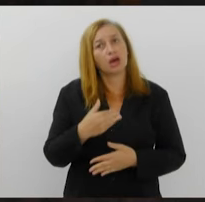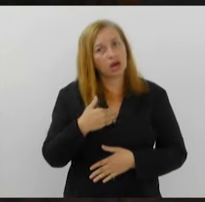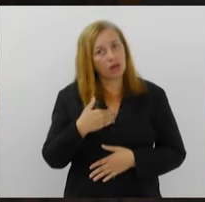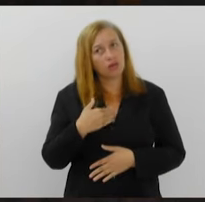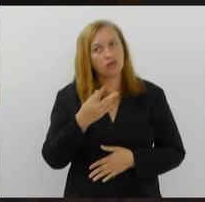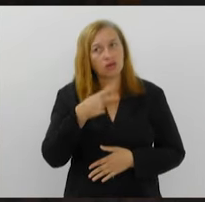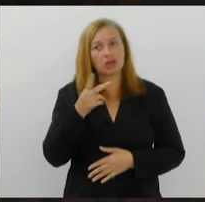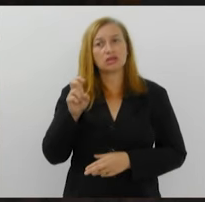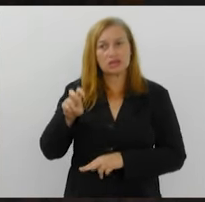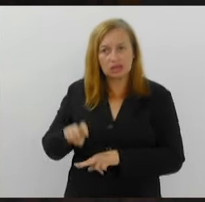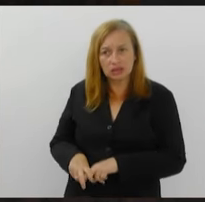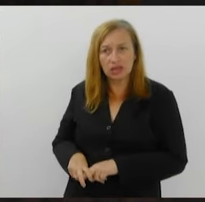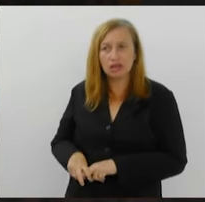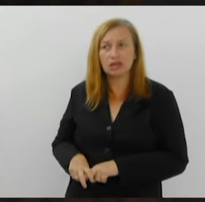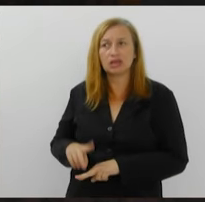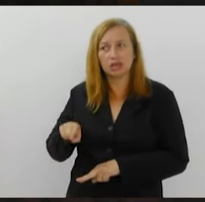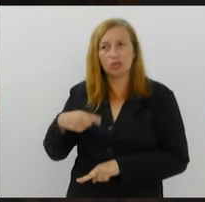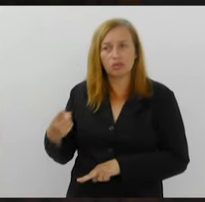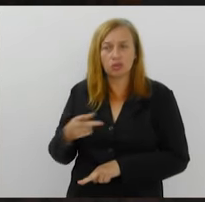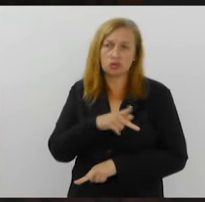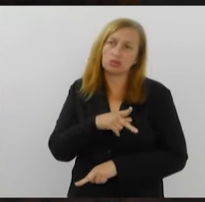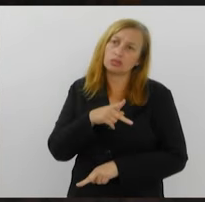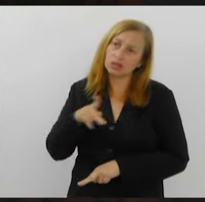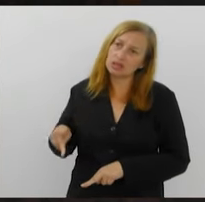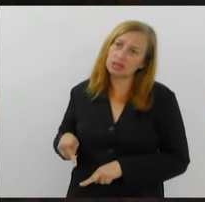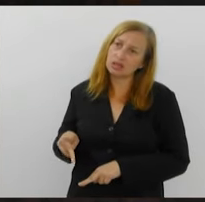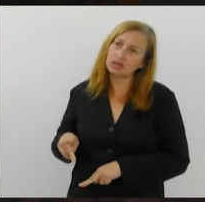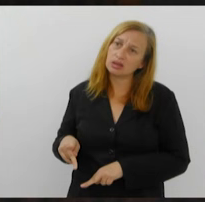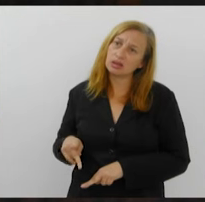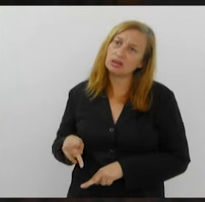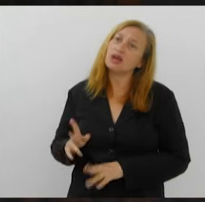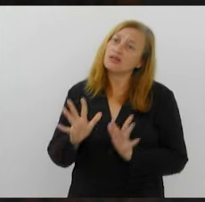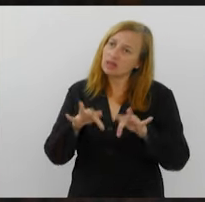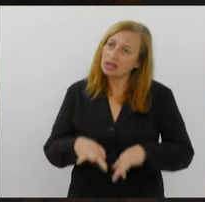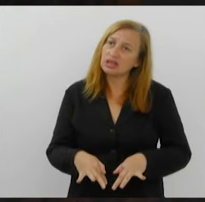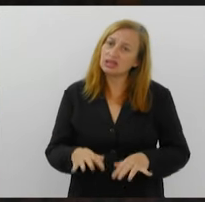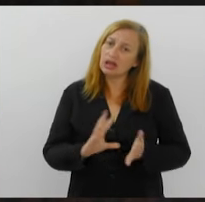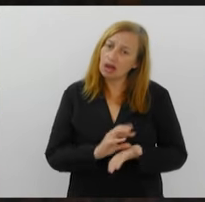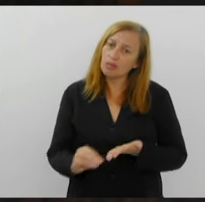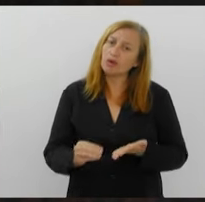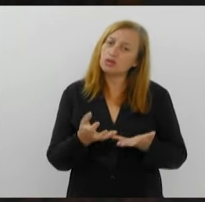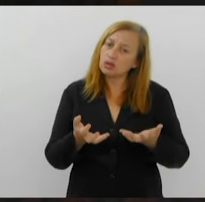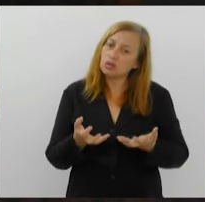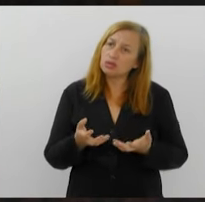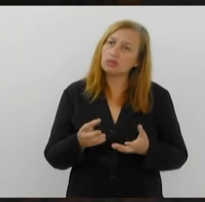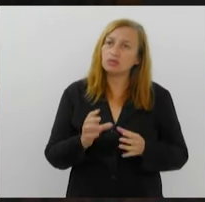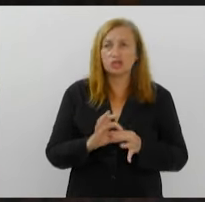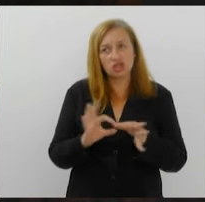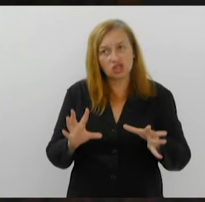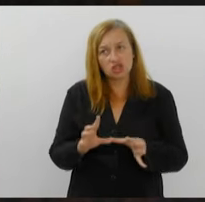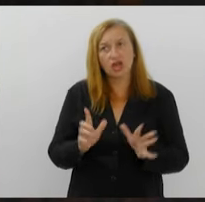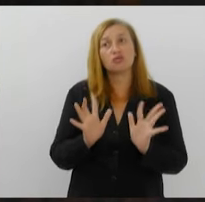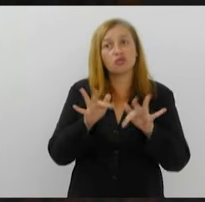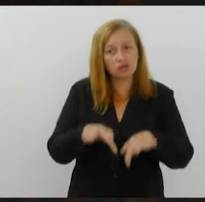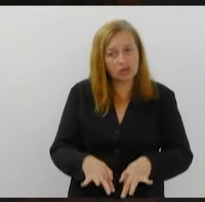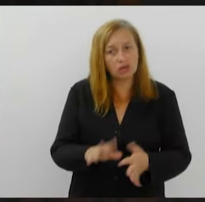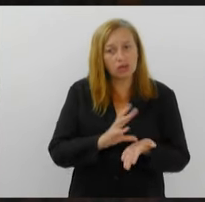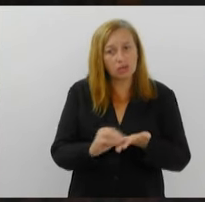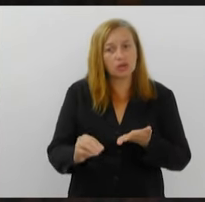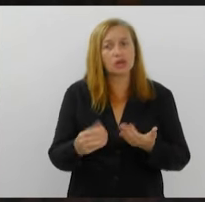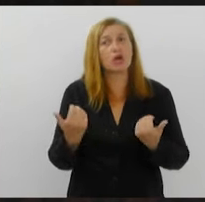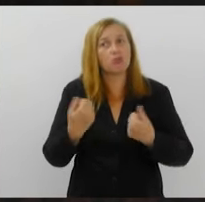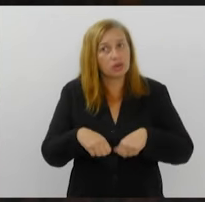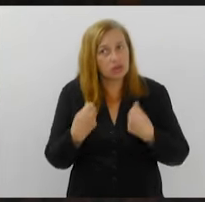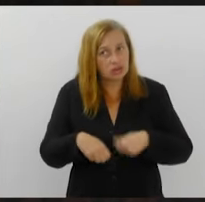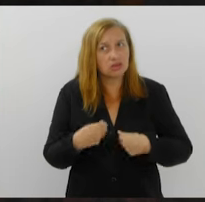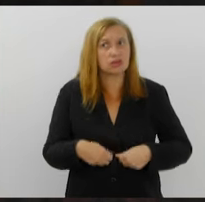de sentar aqui após o presidente e concluir a pauta. E eu vou dar o pela ordem ao final da pauta, mas eu